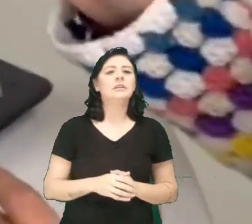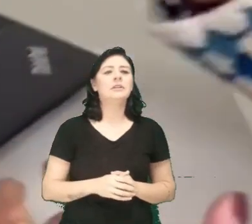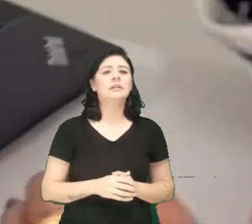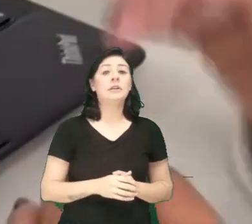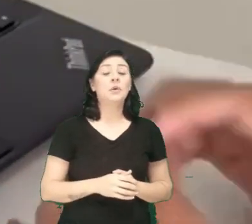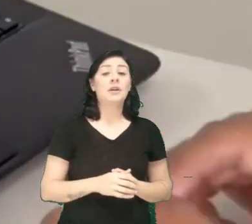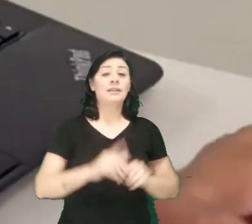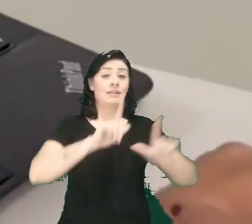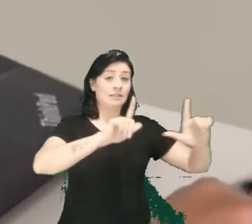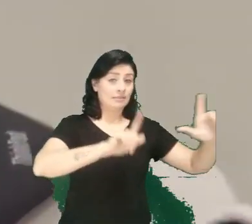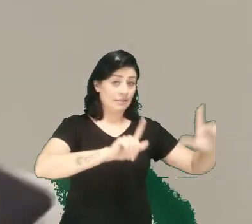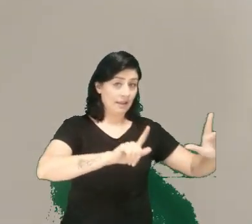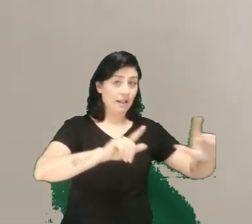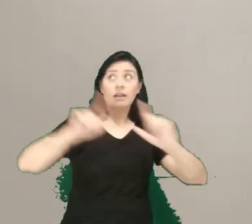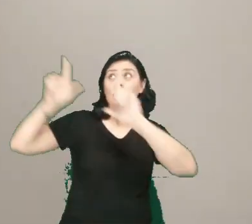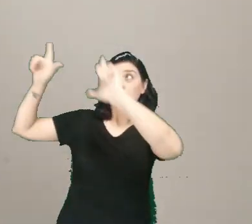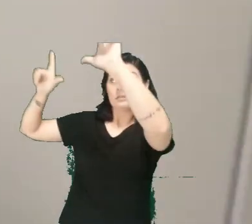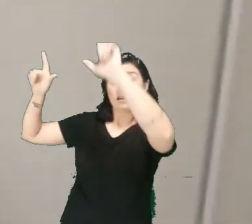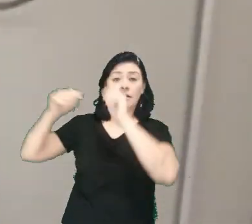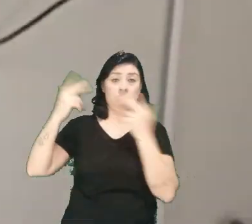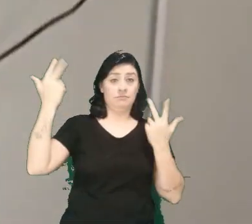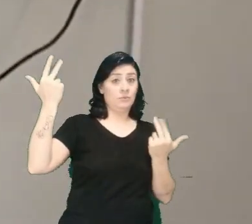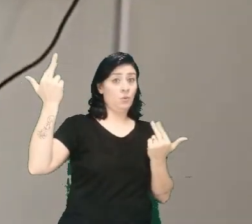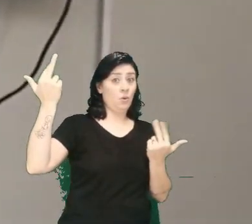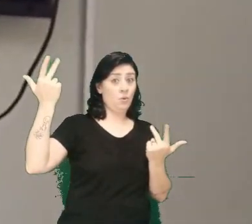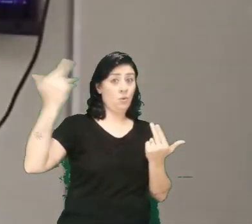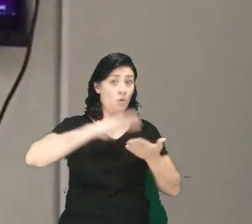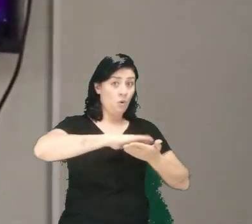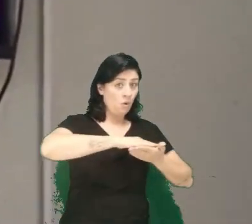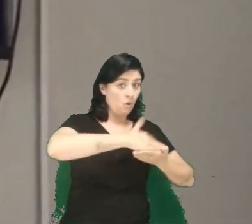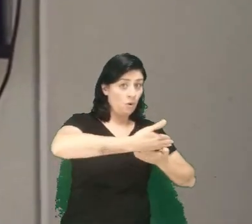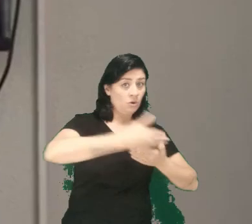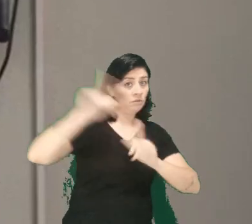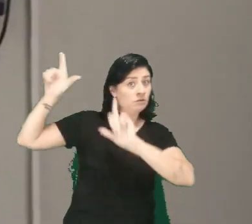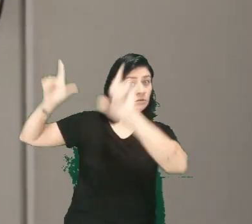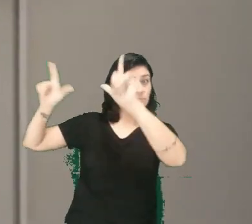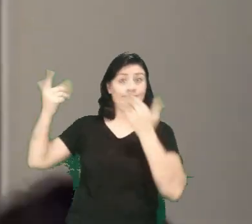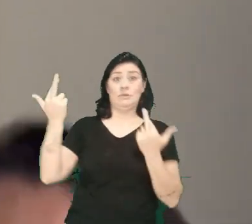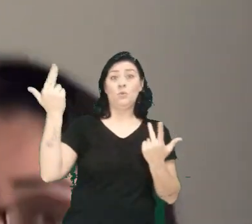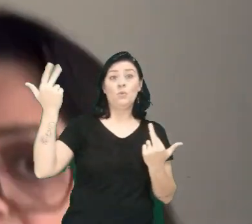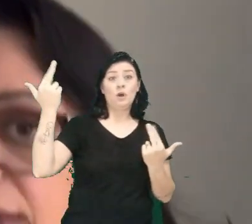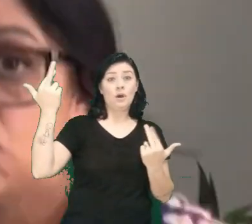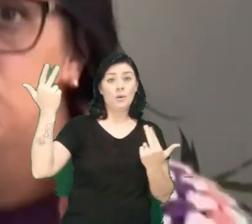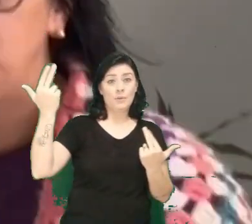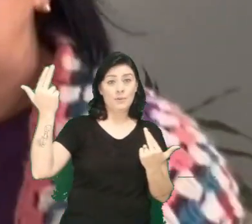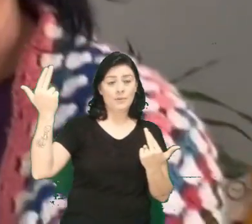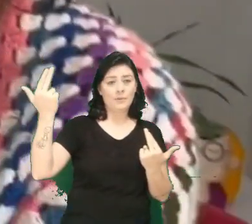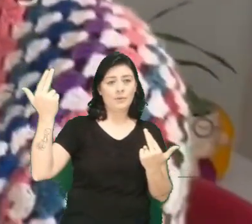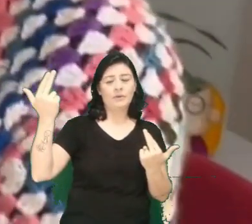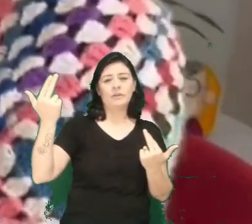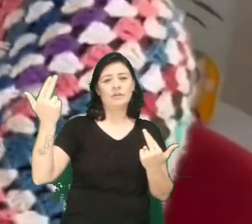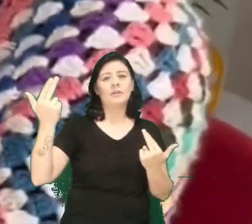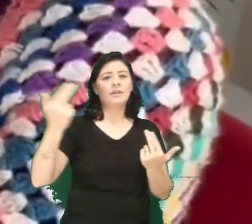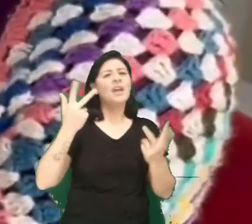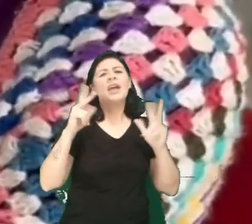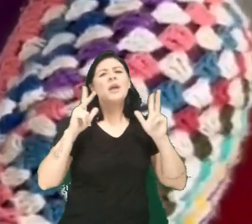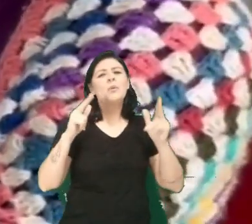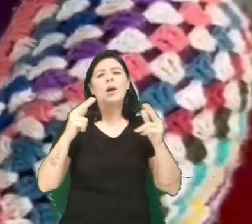as 2 telas precisam estar iguais. Daí você vai ter certeza. É da mesma forma que acontece no espelhamento,